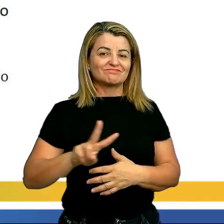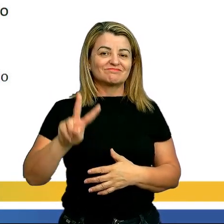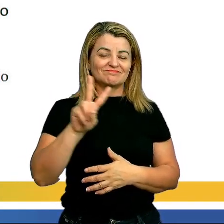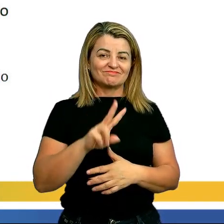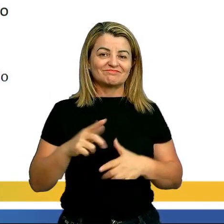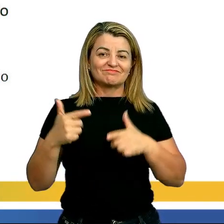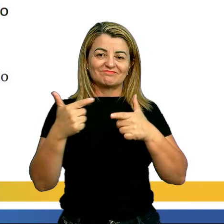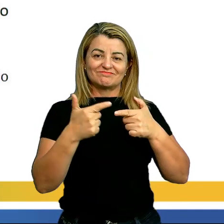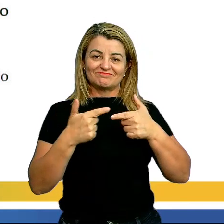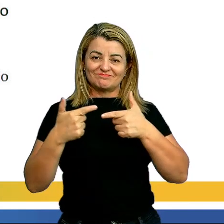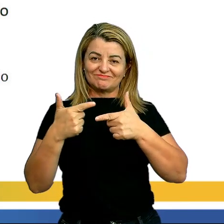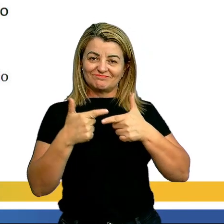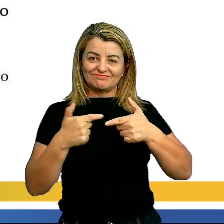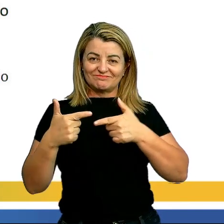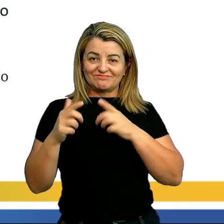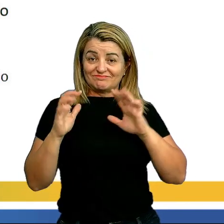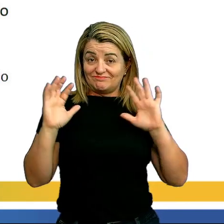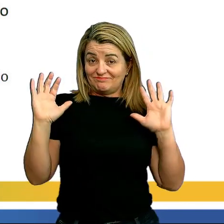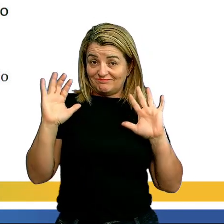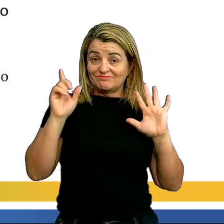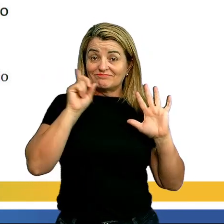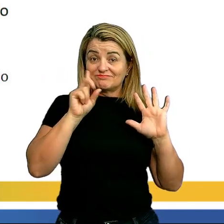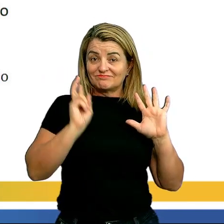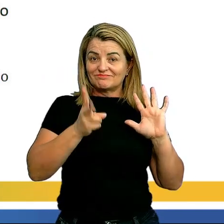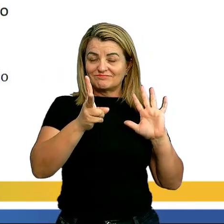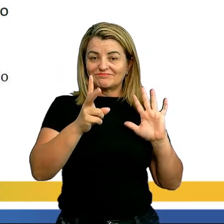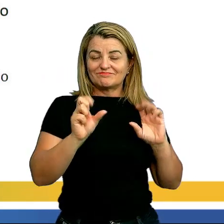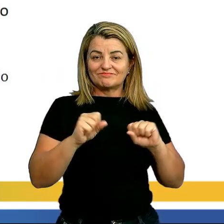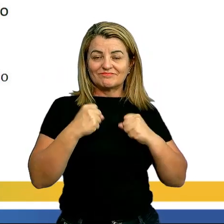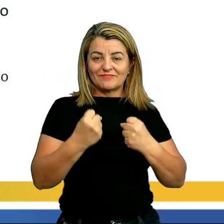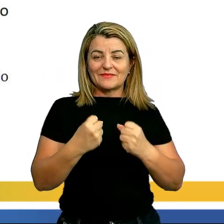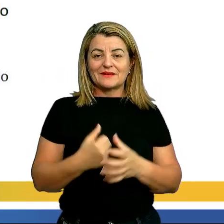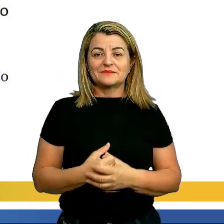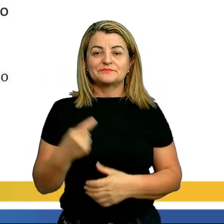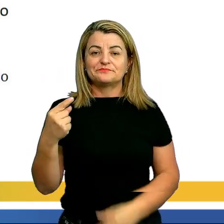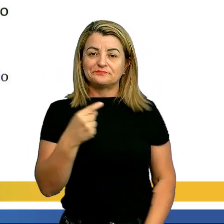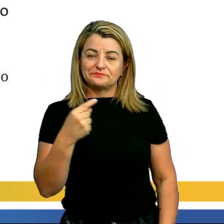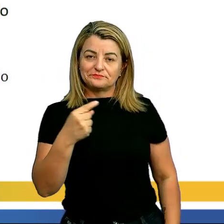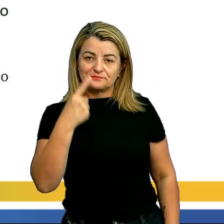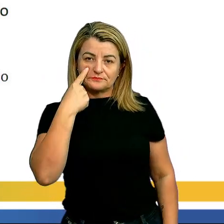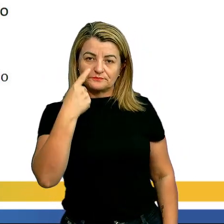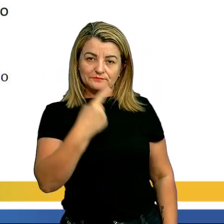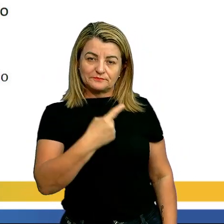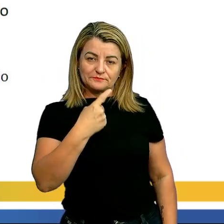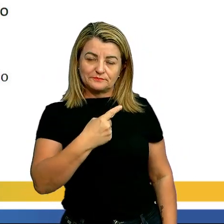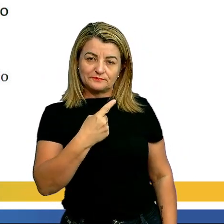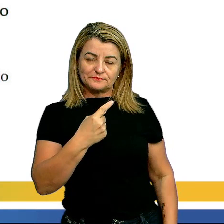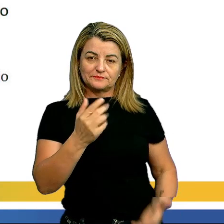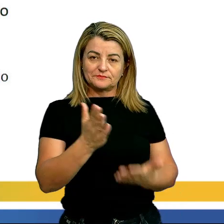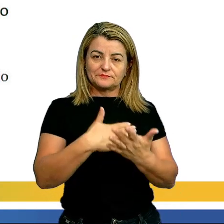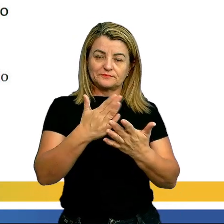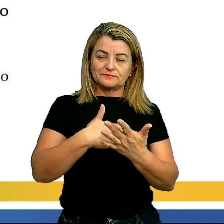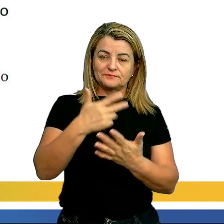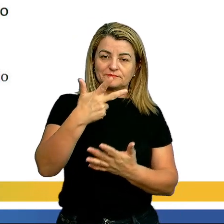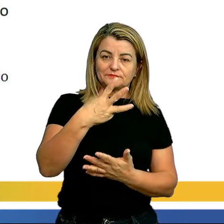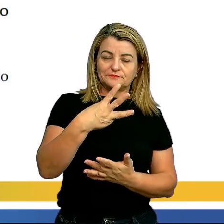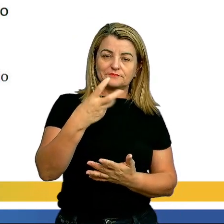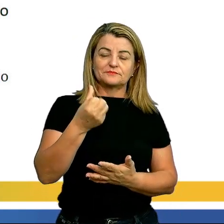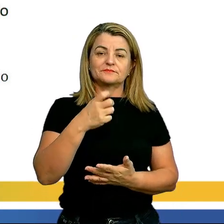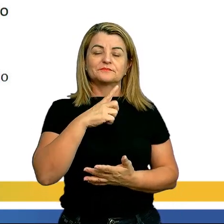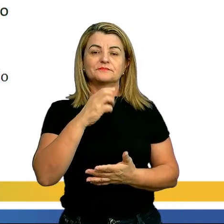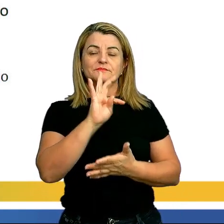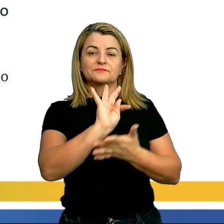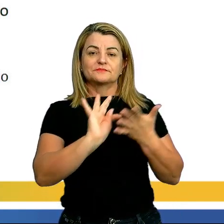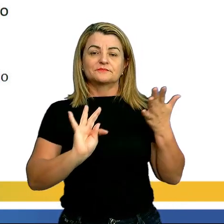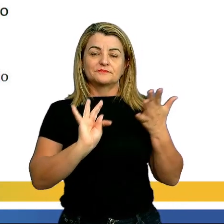vão estar lá, né? Fortíssimos em sua economia. Bom, nessa questão aí que você está vendo, da página 36, nós temos um texto,